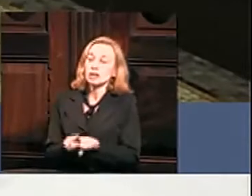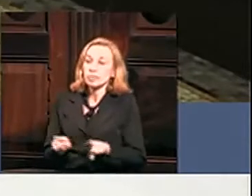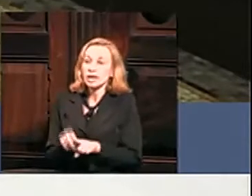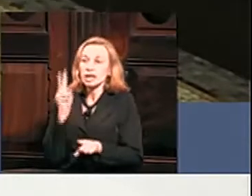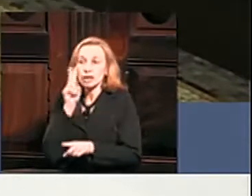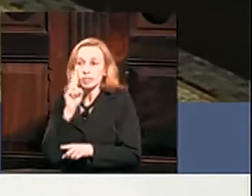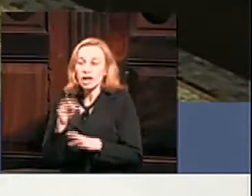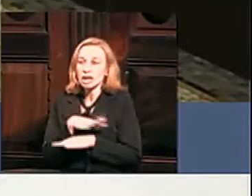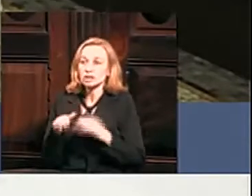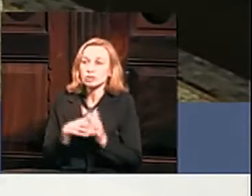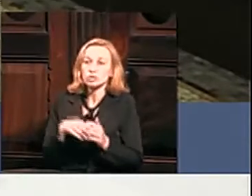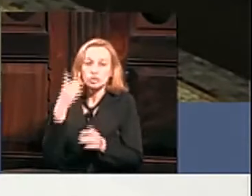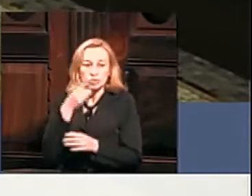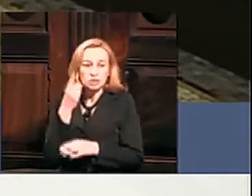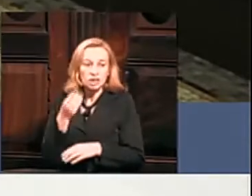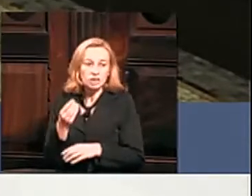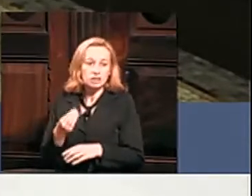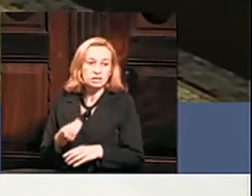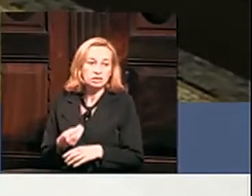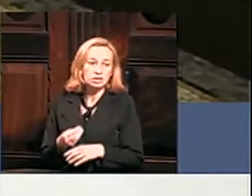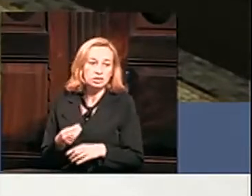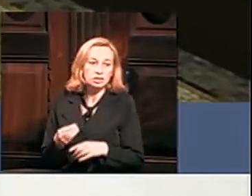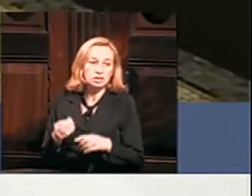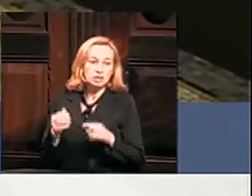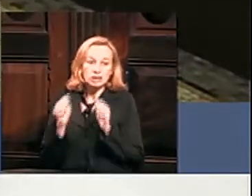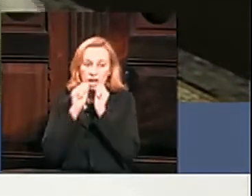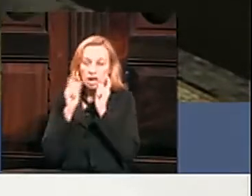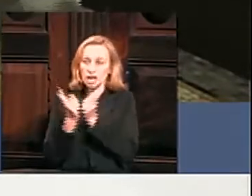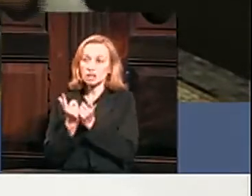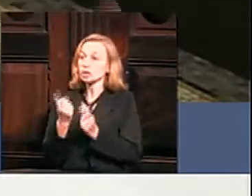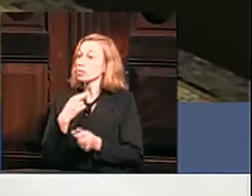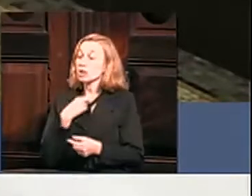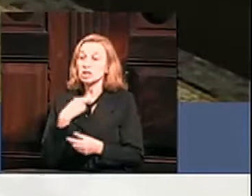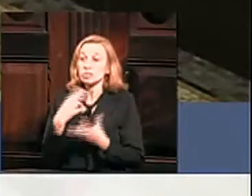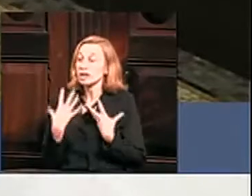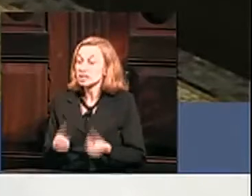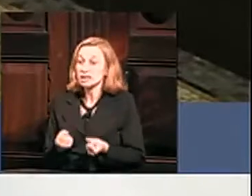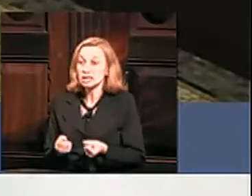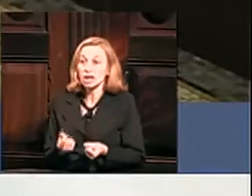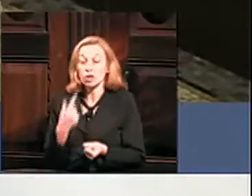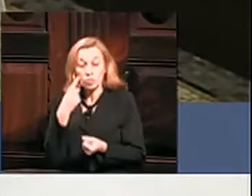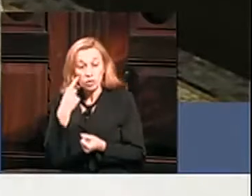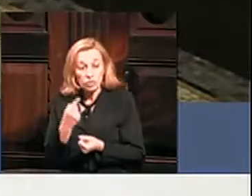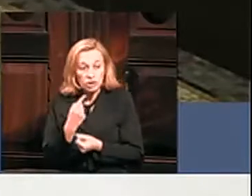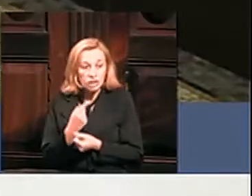todos os deputados aqui dessa casa que nós não podemos aceitar, como eu fiz o levantamento,